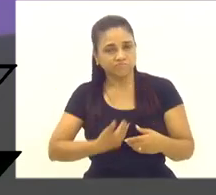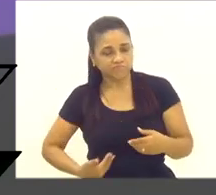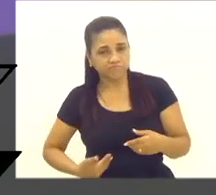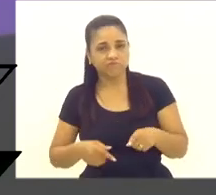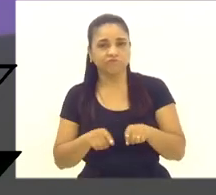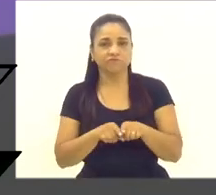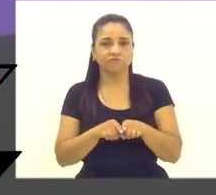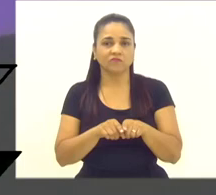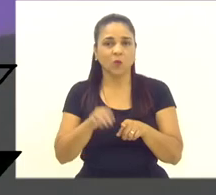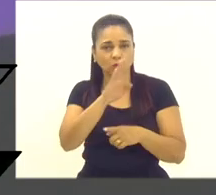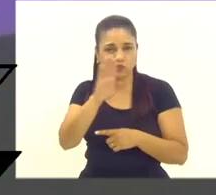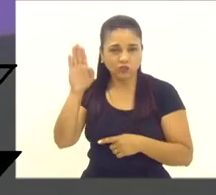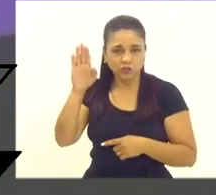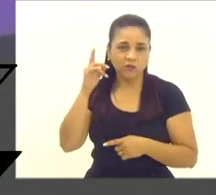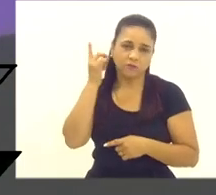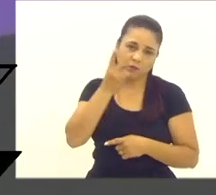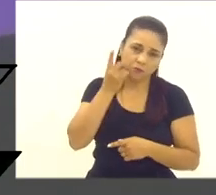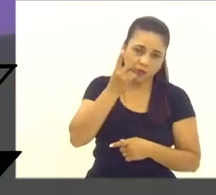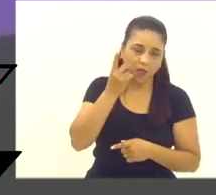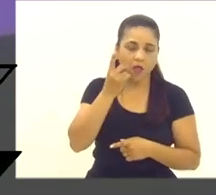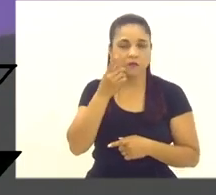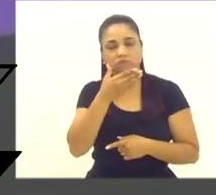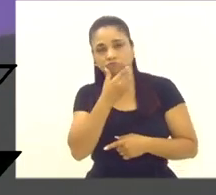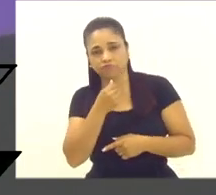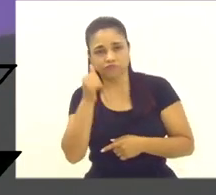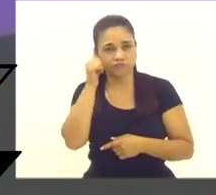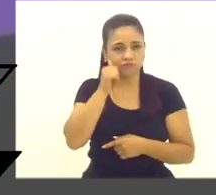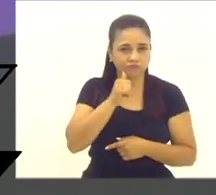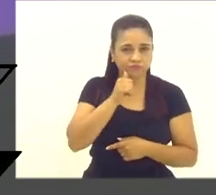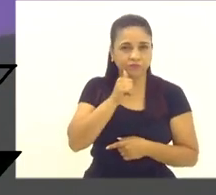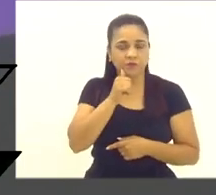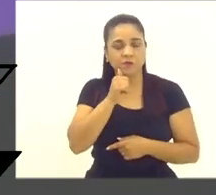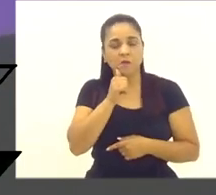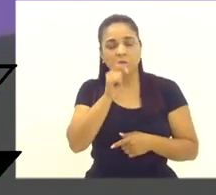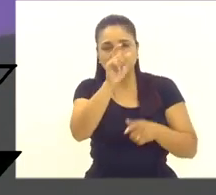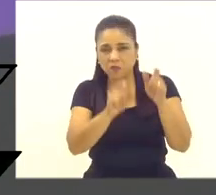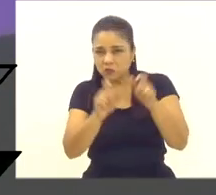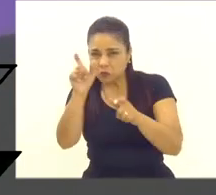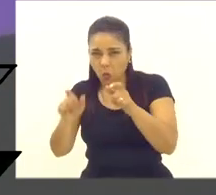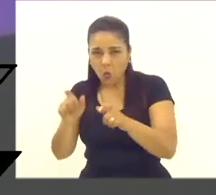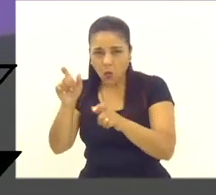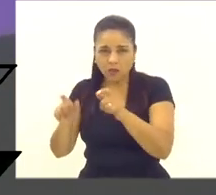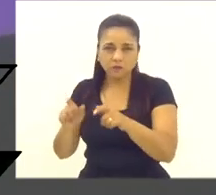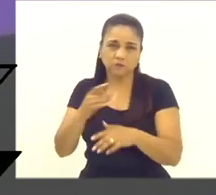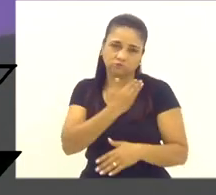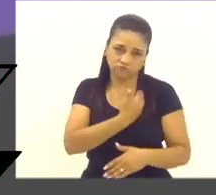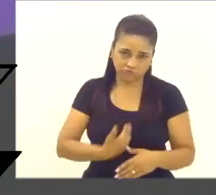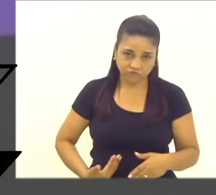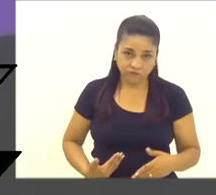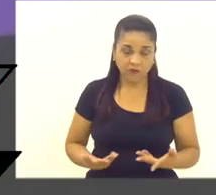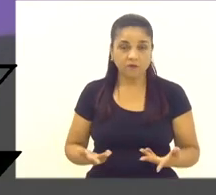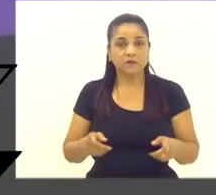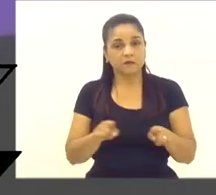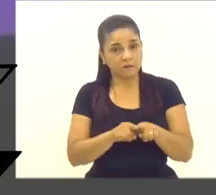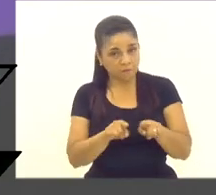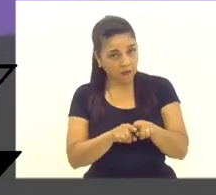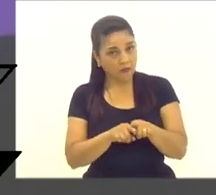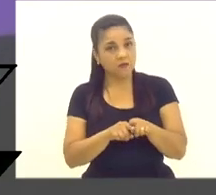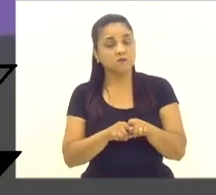ou de Deputados deputados parlamentares figuras públicas né isso também